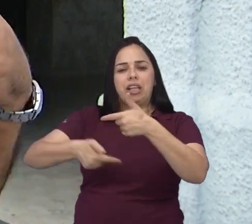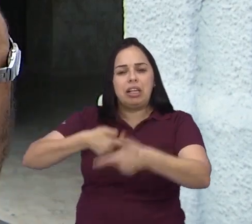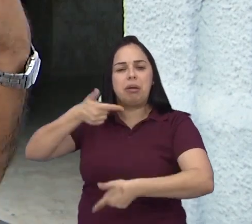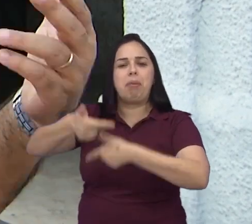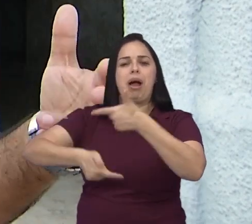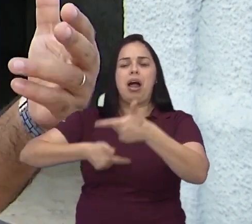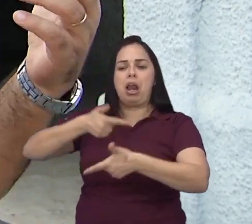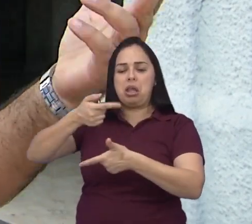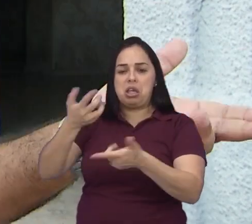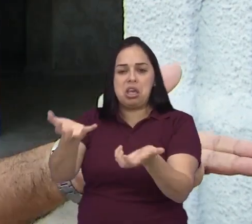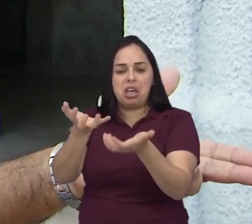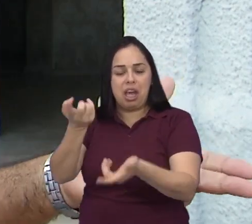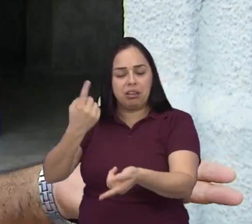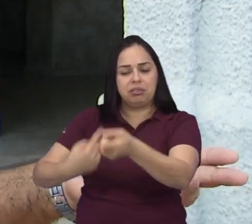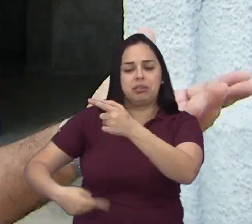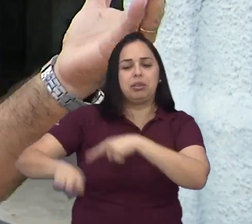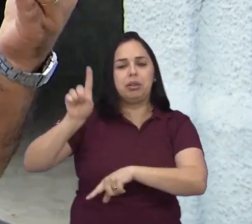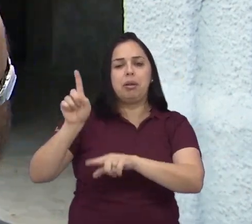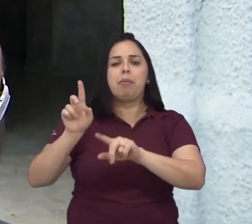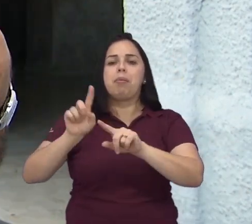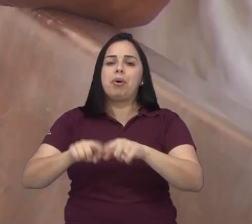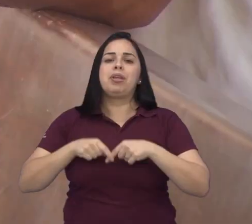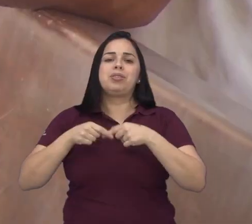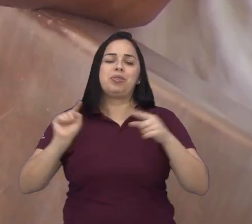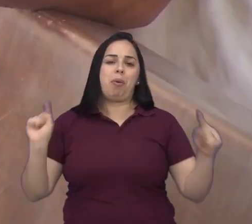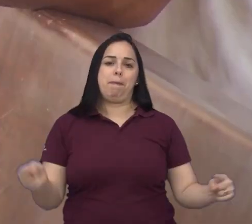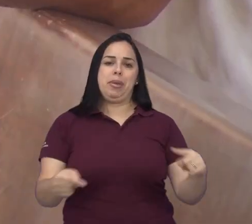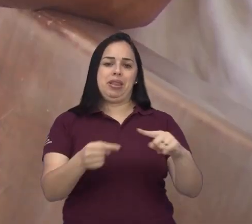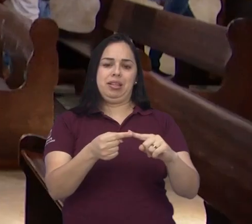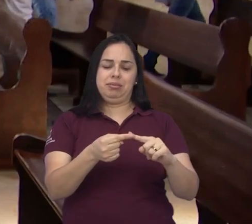para modernizar, progredir a cidade, acabou casando.